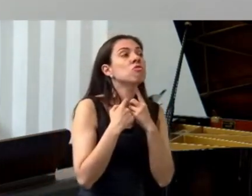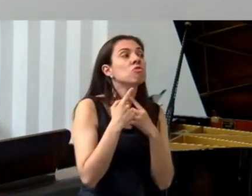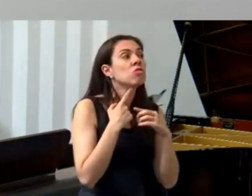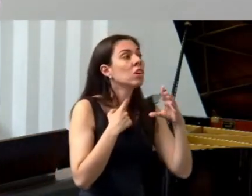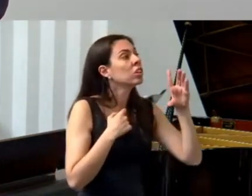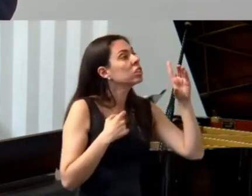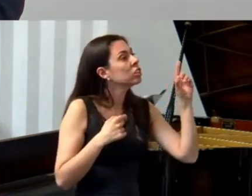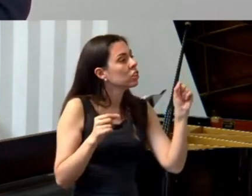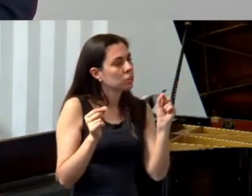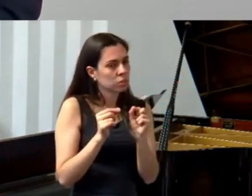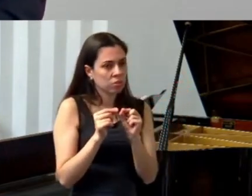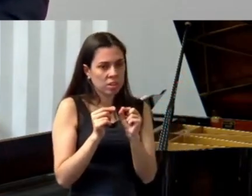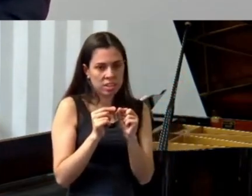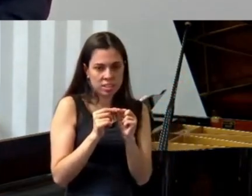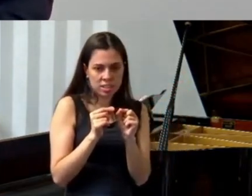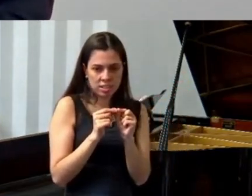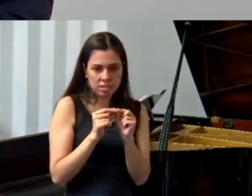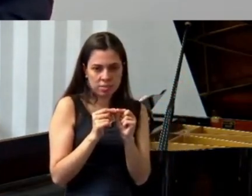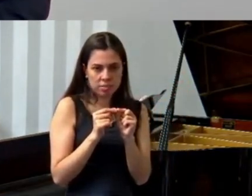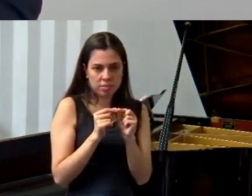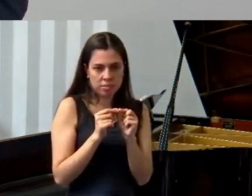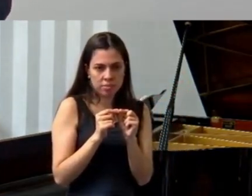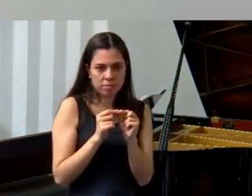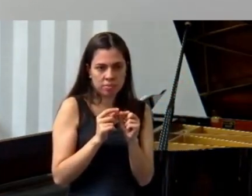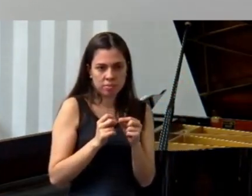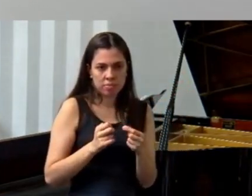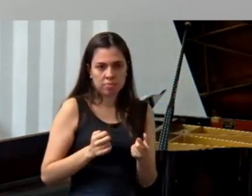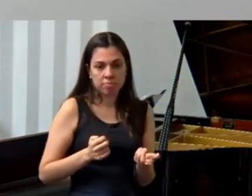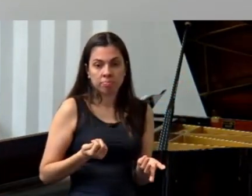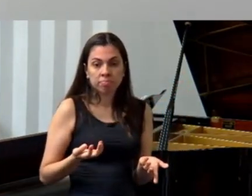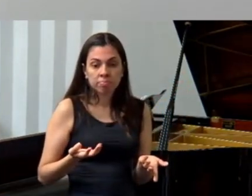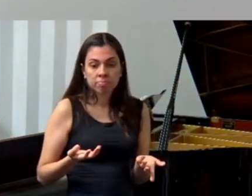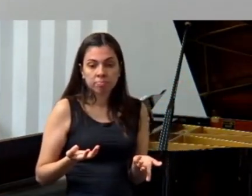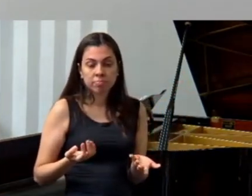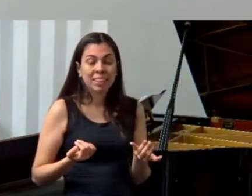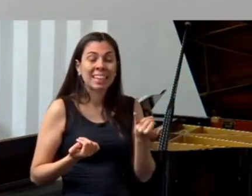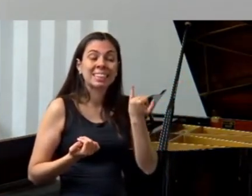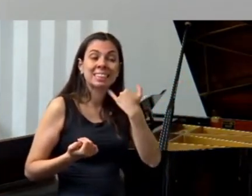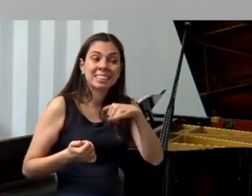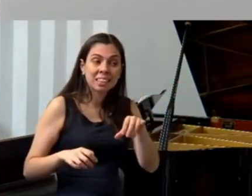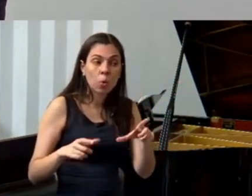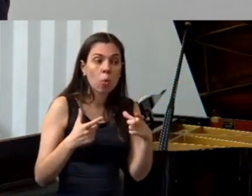Existem lugares que nós não queremos estar, mas devemos.